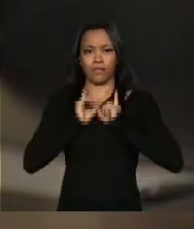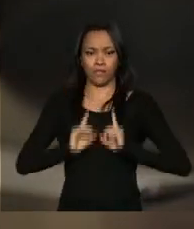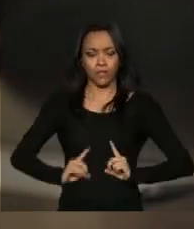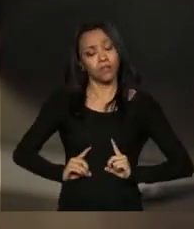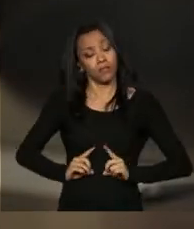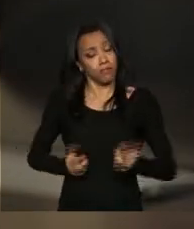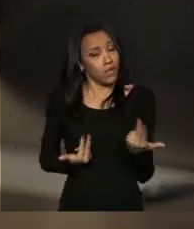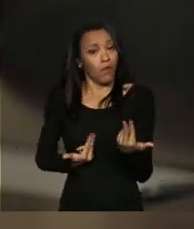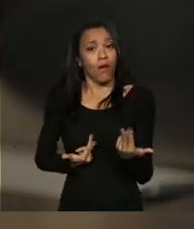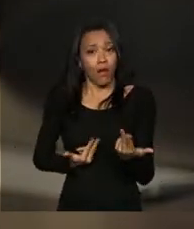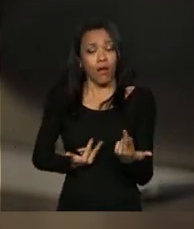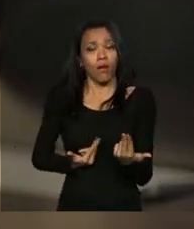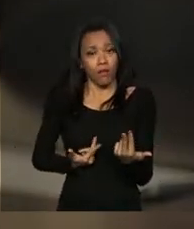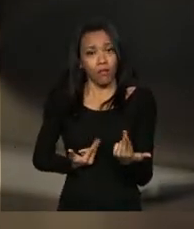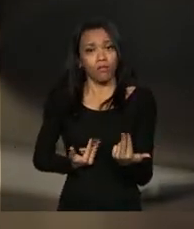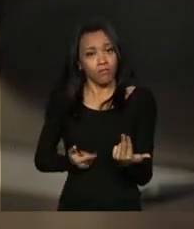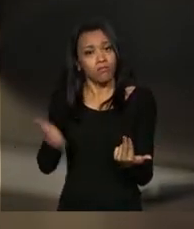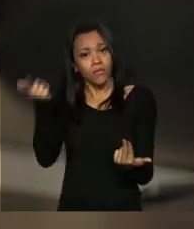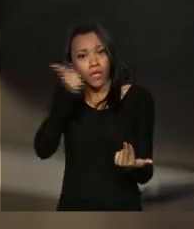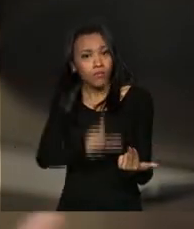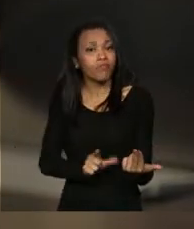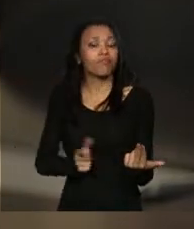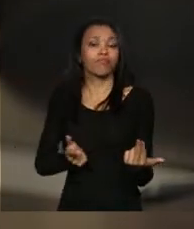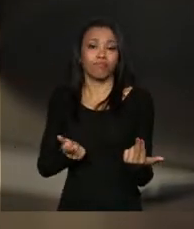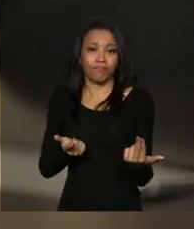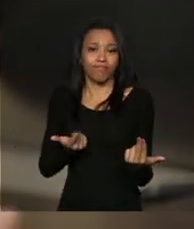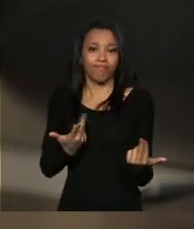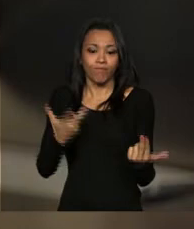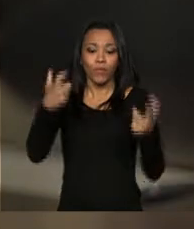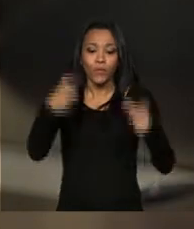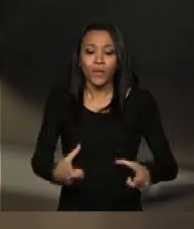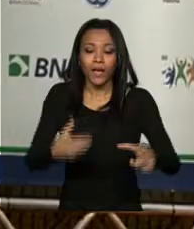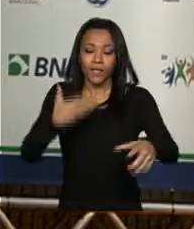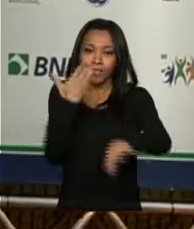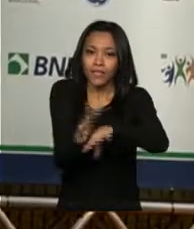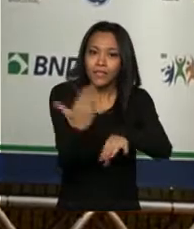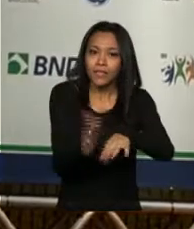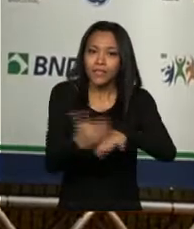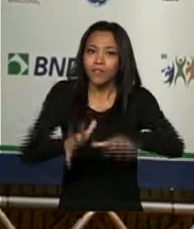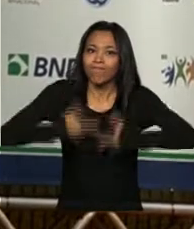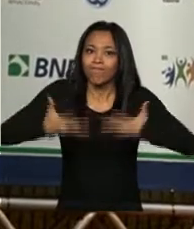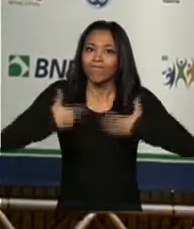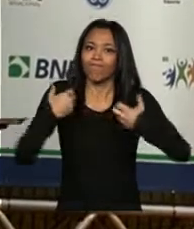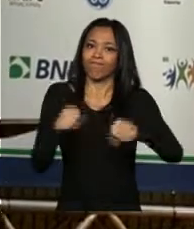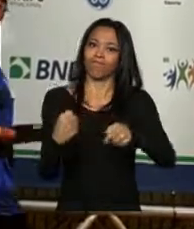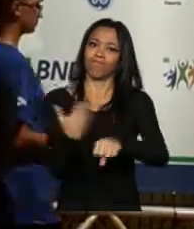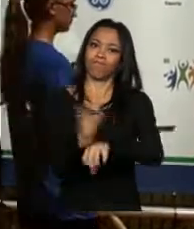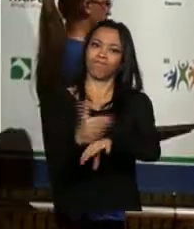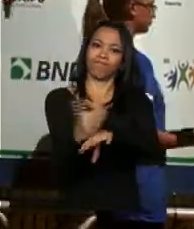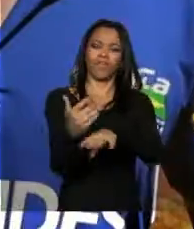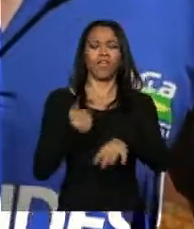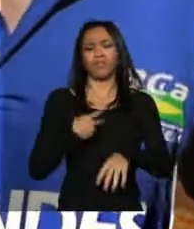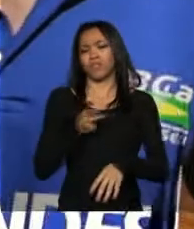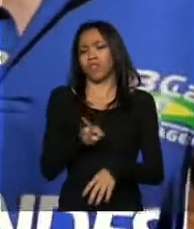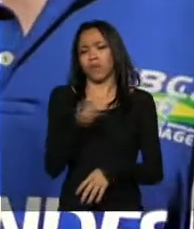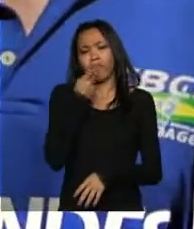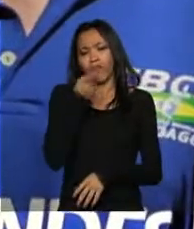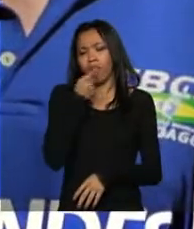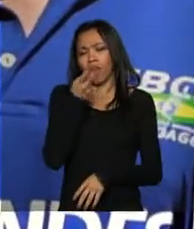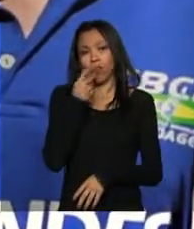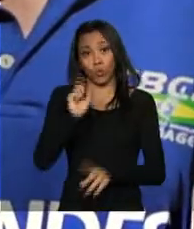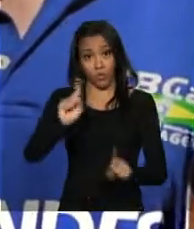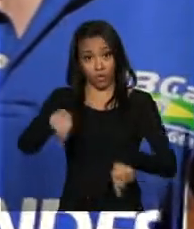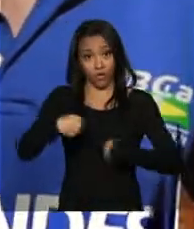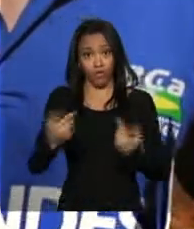deficiência também tenham no esporte de base e de iniciação um grande estímulo. Eu tenho dito dioturnamente que o grande